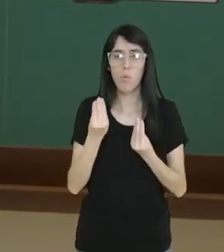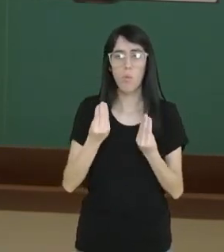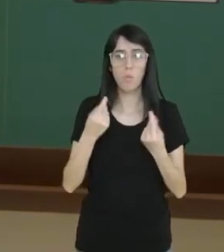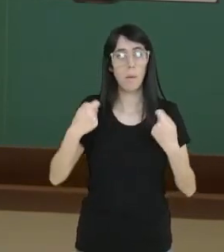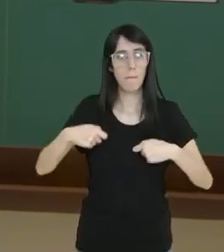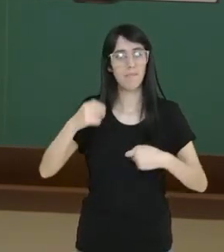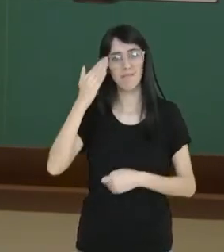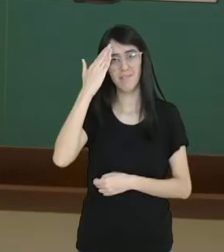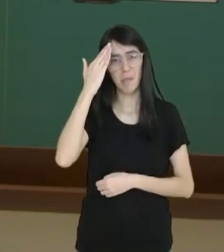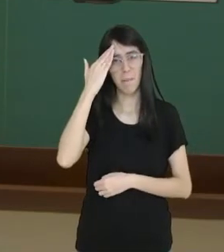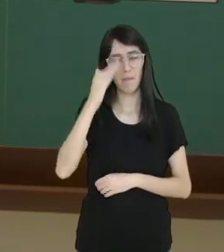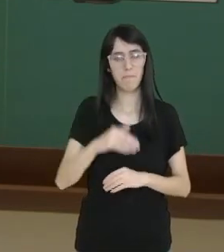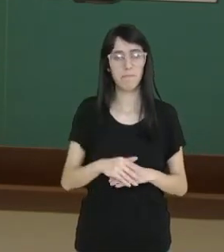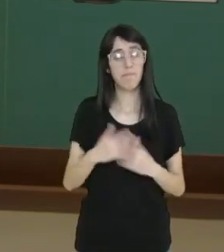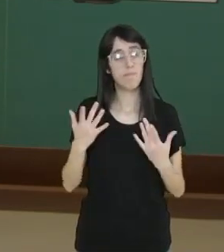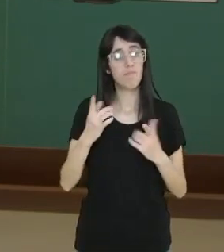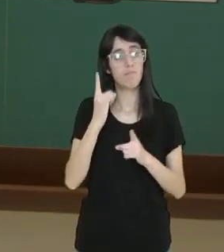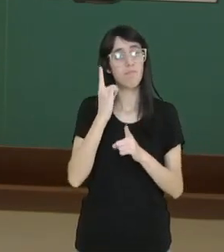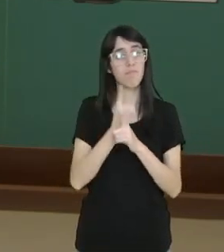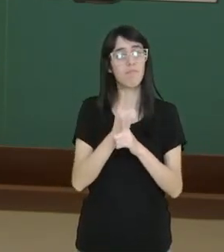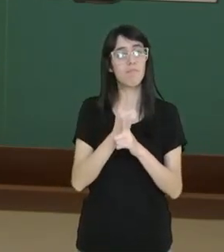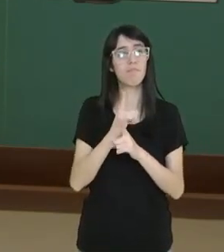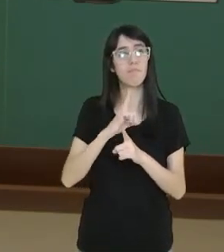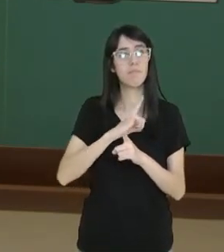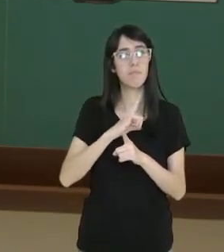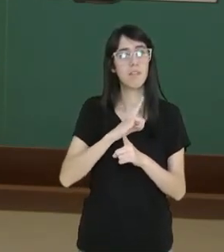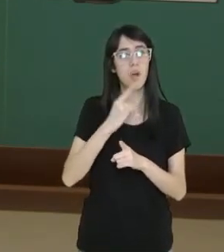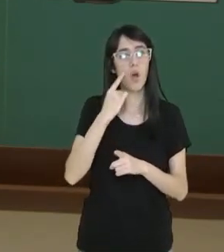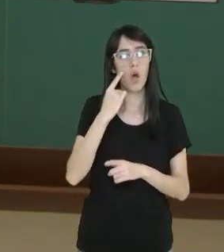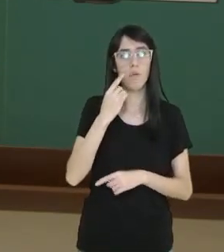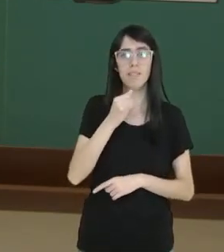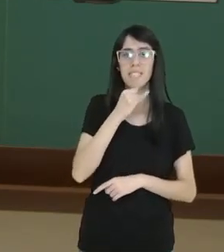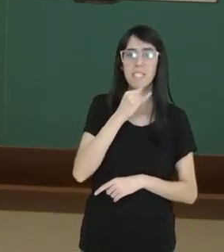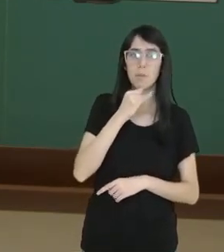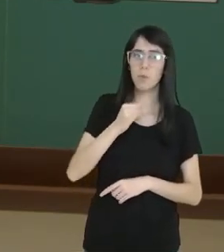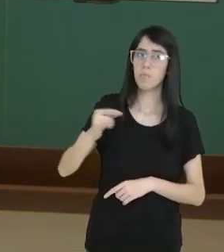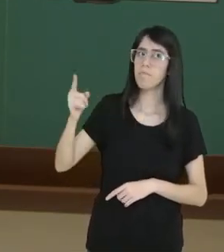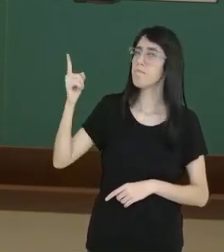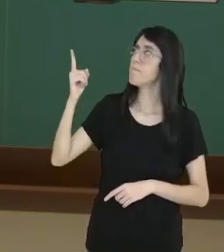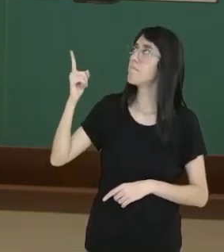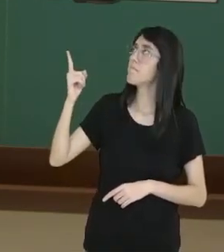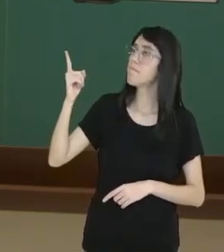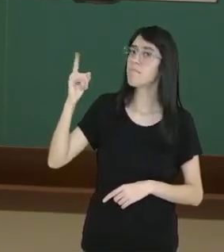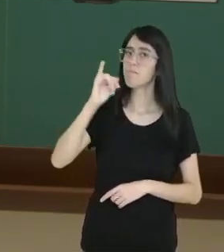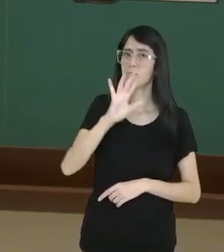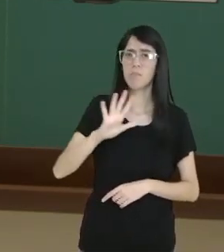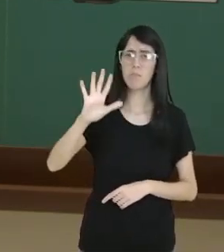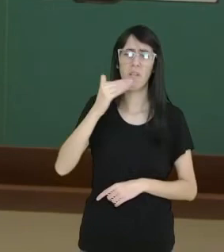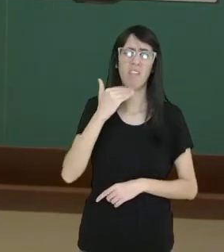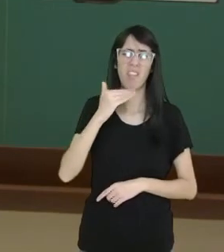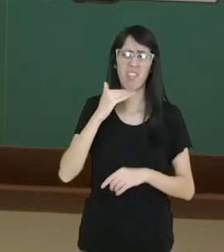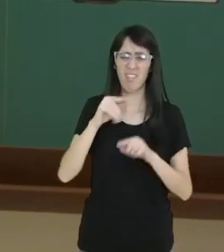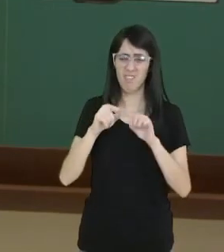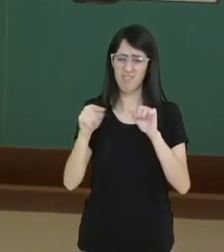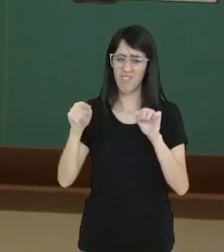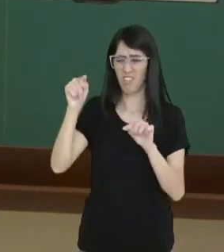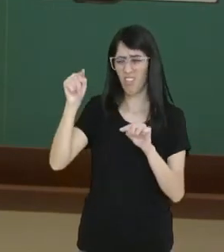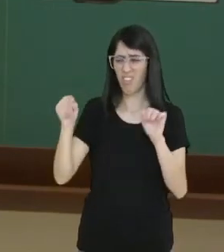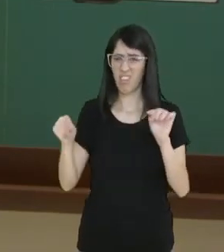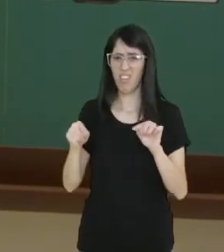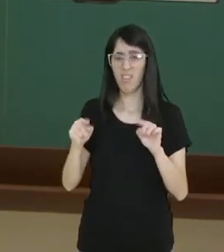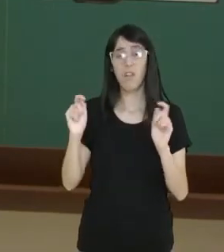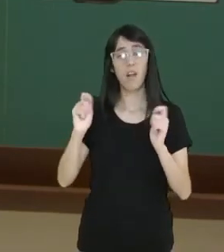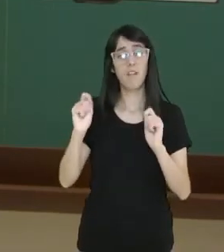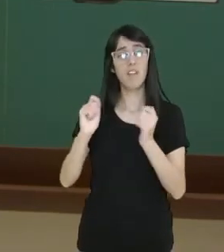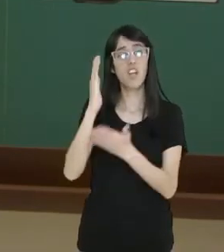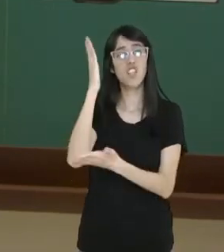E daí você identifica os catetos e a hipotenusa. Então, olha um exemplo aqui, ó. Tem uma figura toda estranha, né? O que você pode fazer? Dividir na parte de